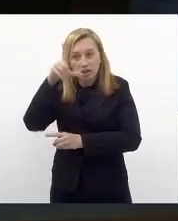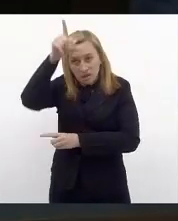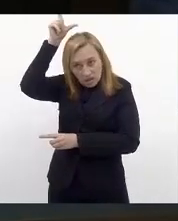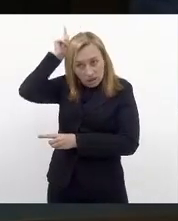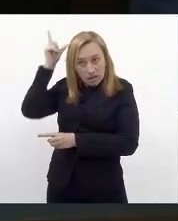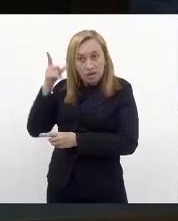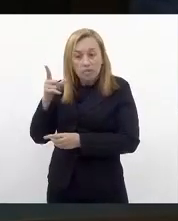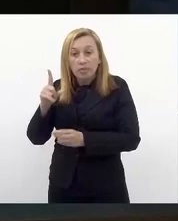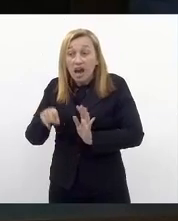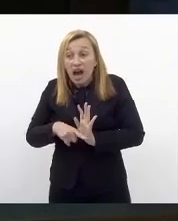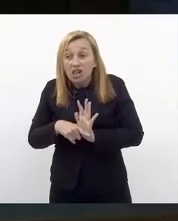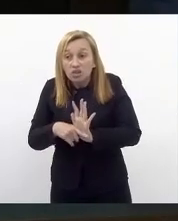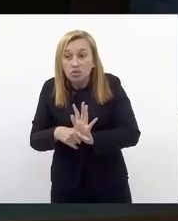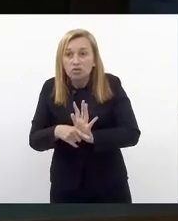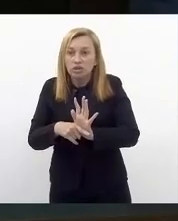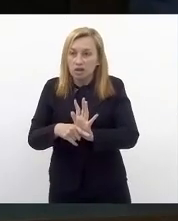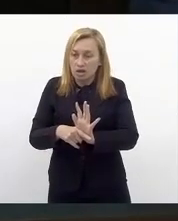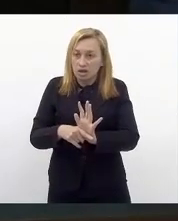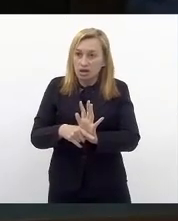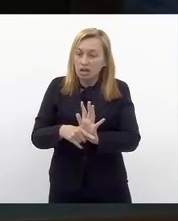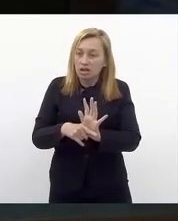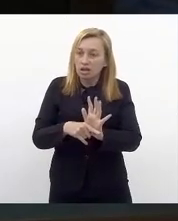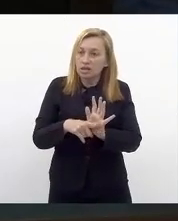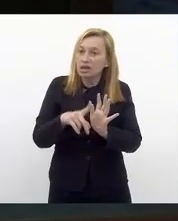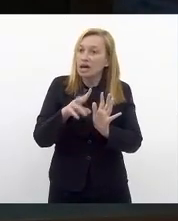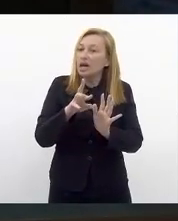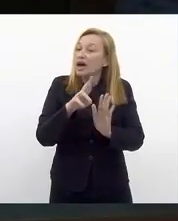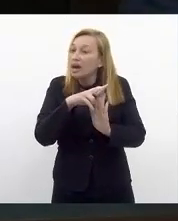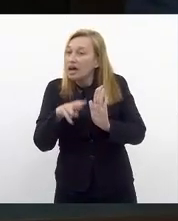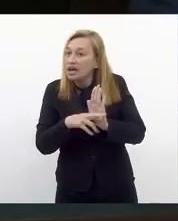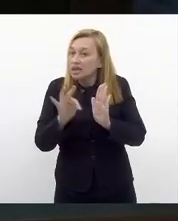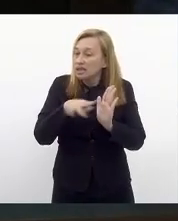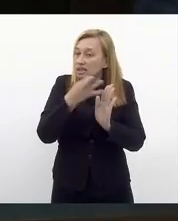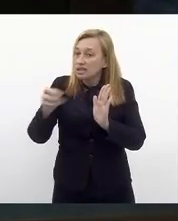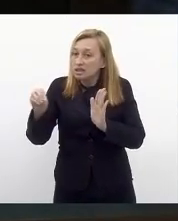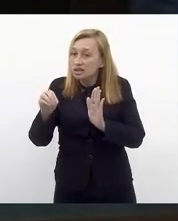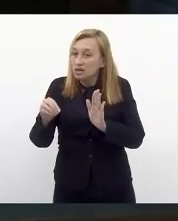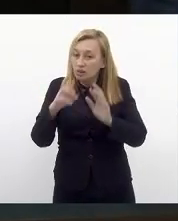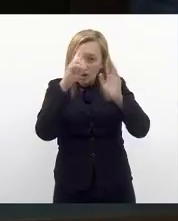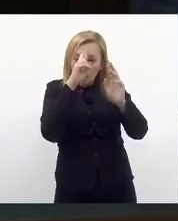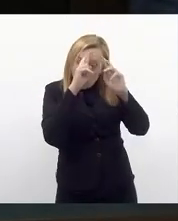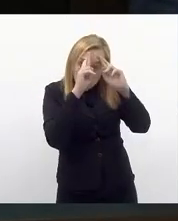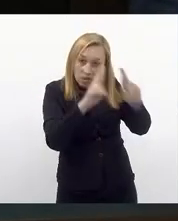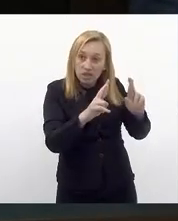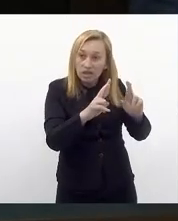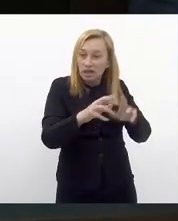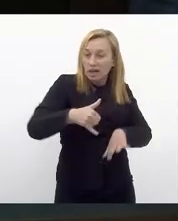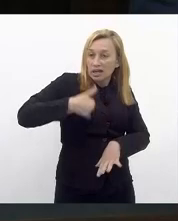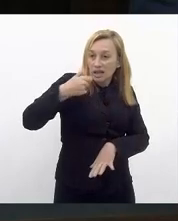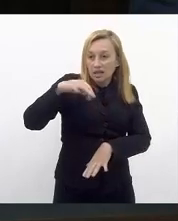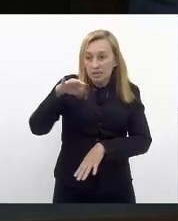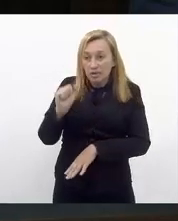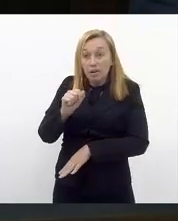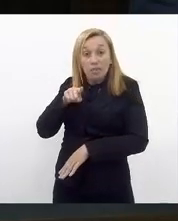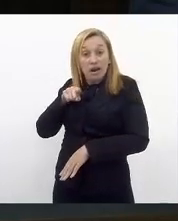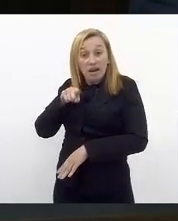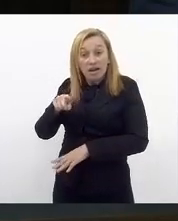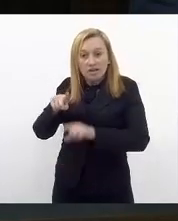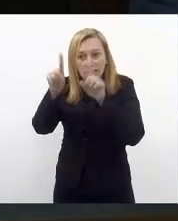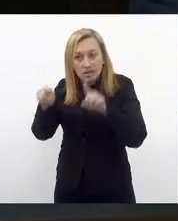para acomodar esta regra de transição respeitando a idade mínima para estes servidores